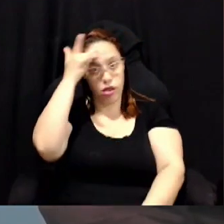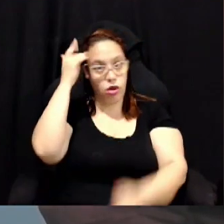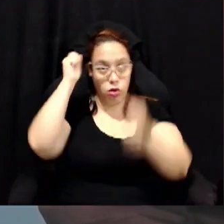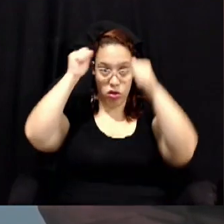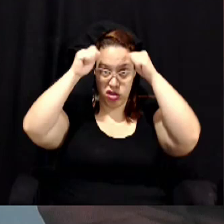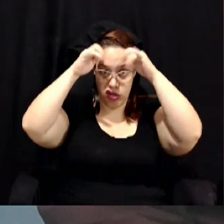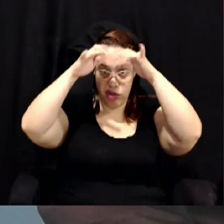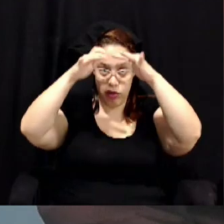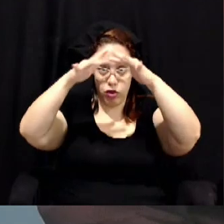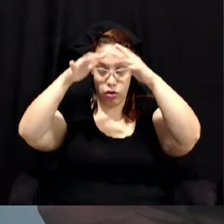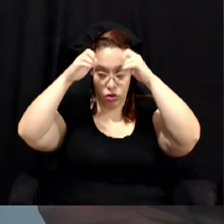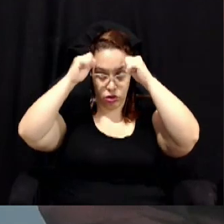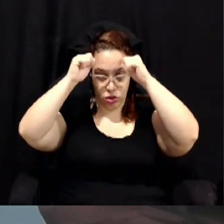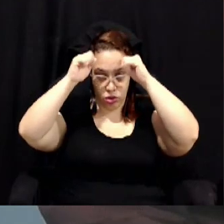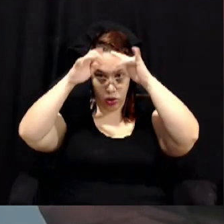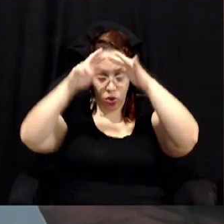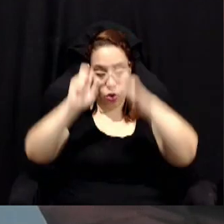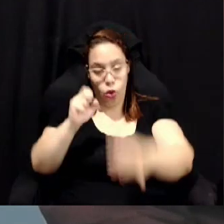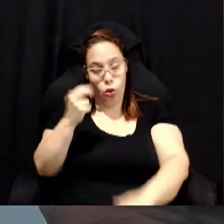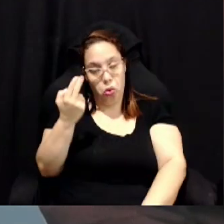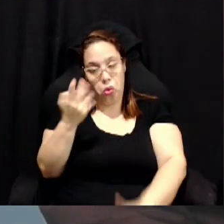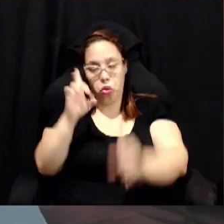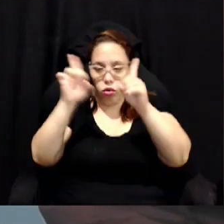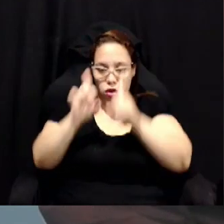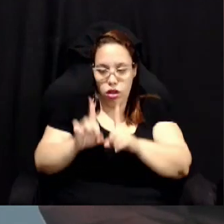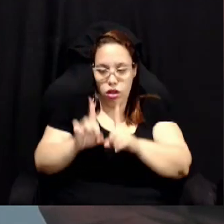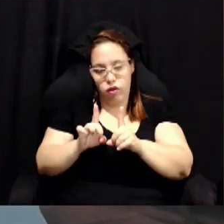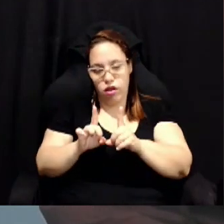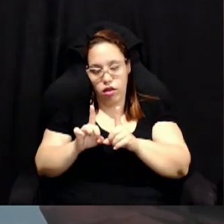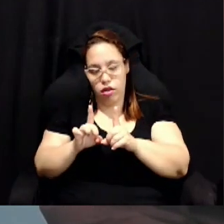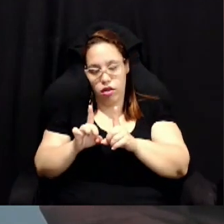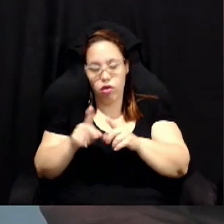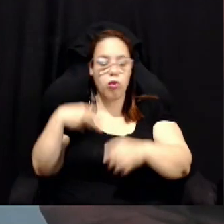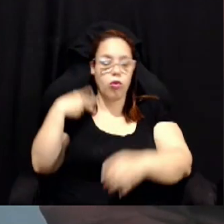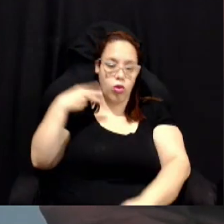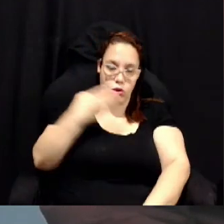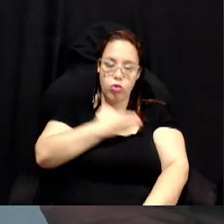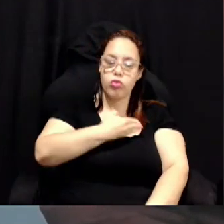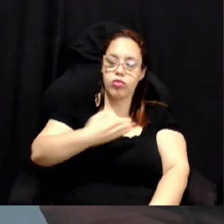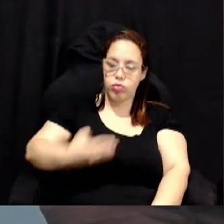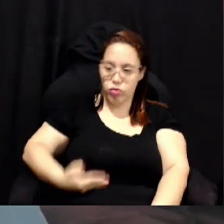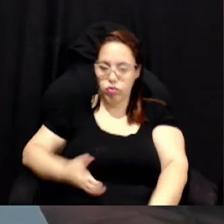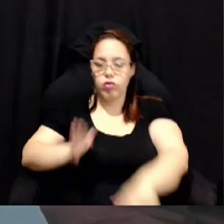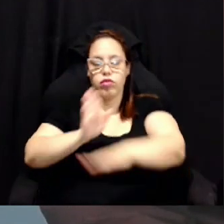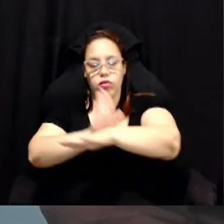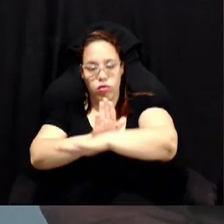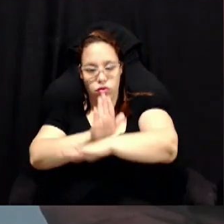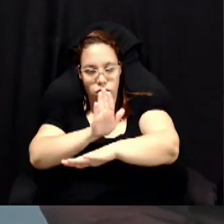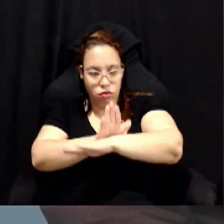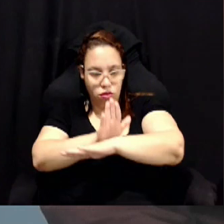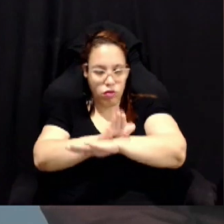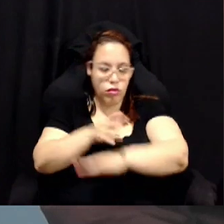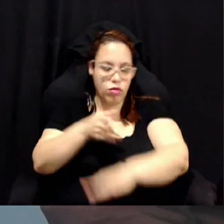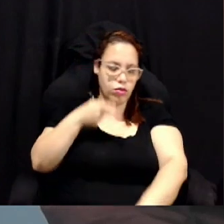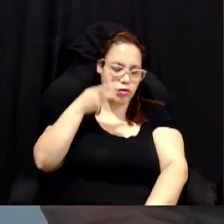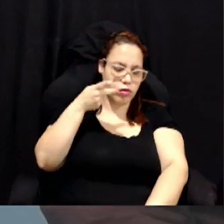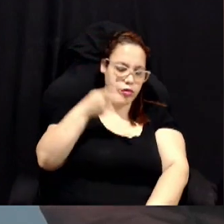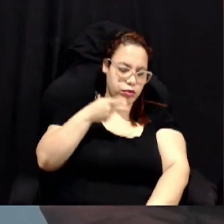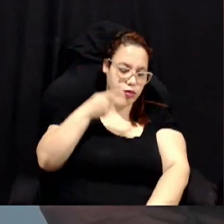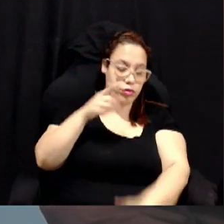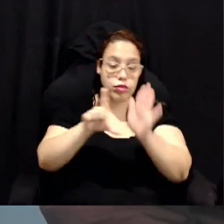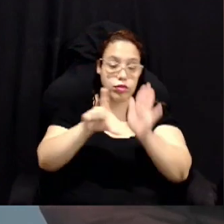entendeu? Então isso ajuda, são políticas públicas que vêm ajudando, e eu falo assim, que são leis que nós